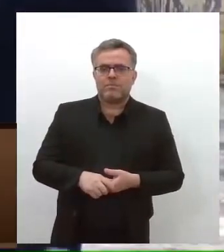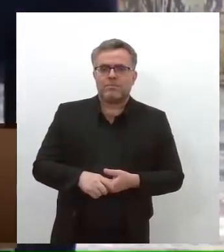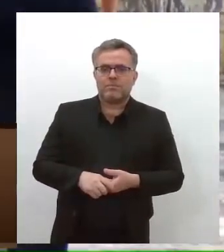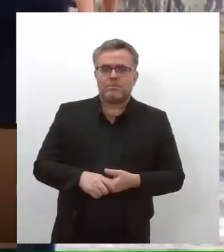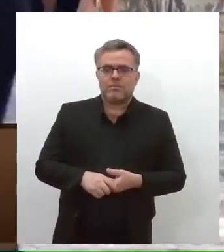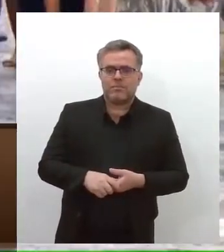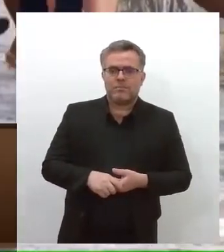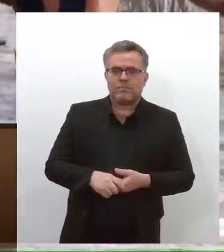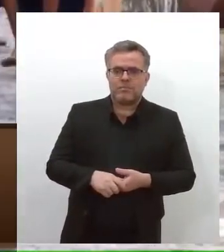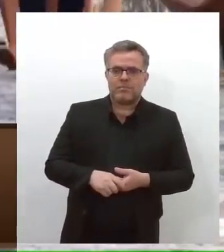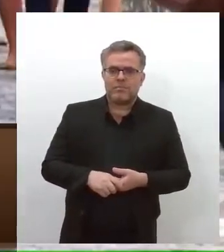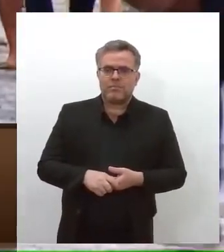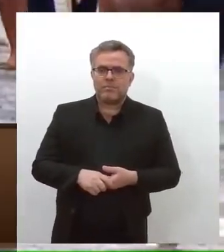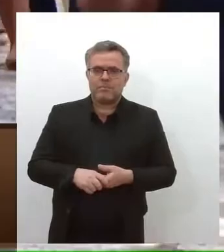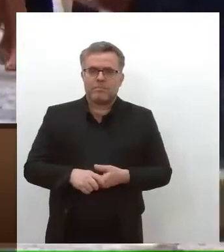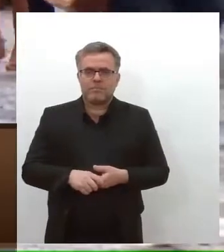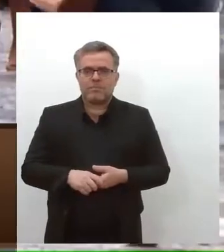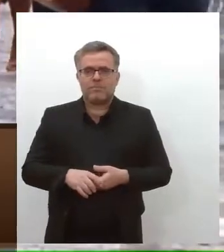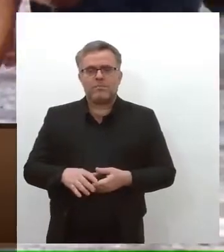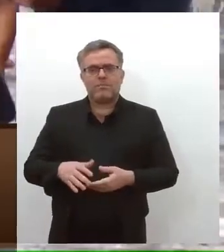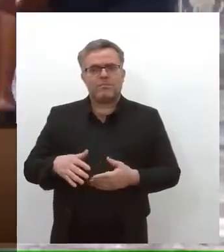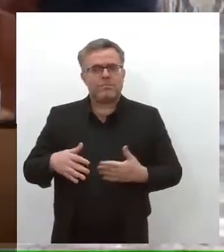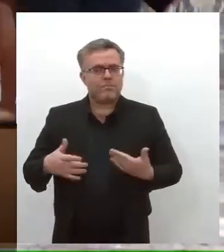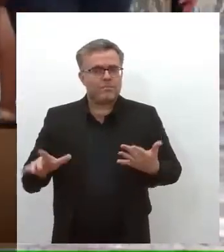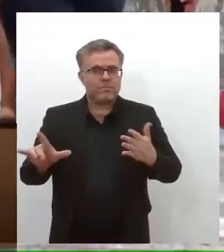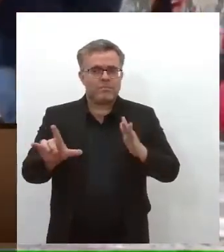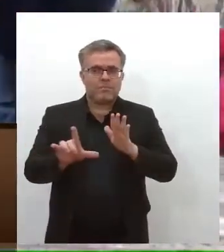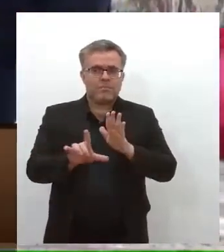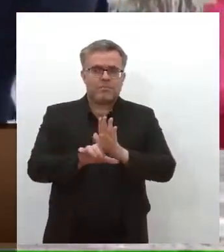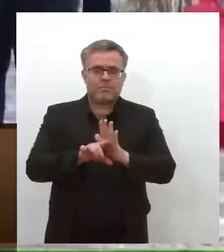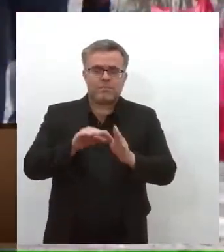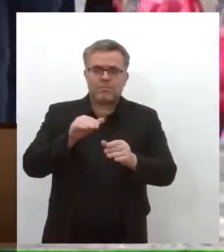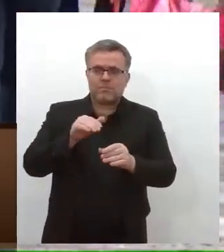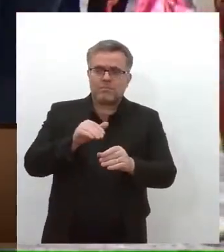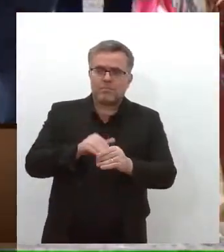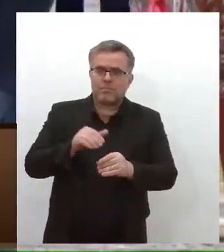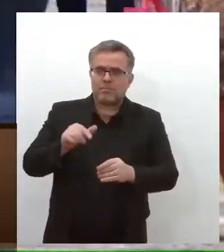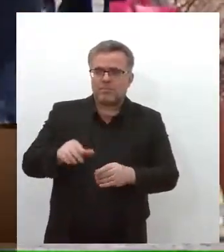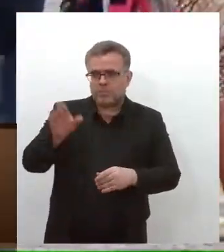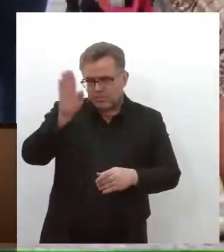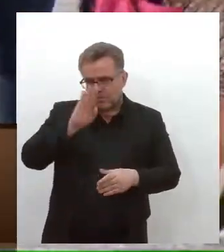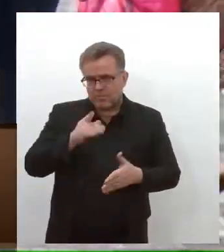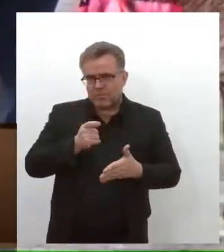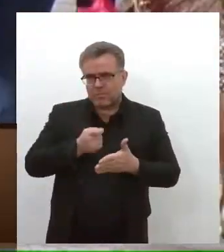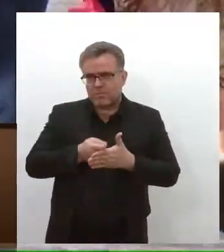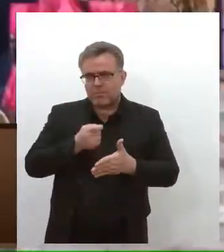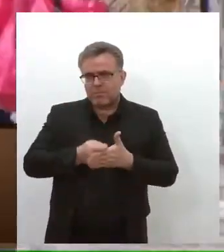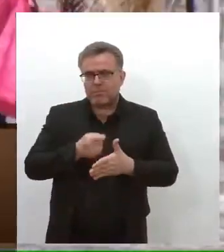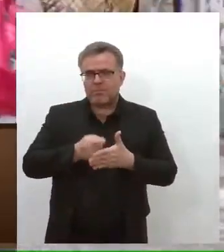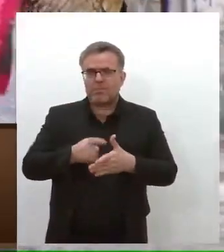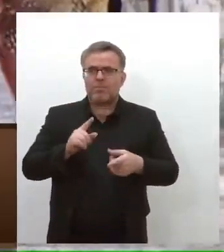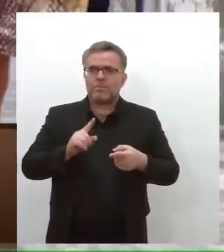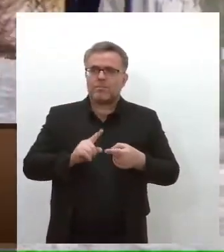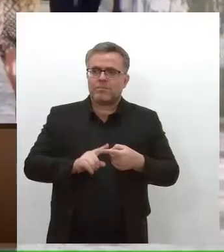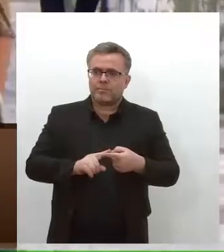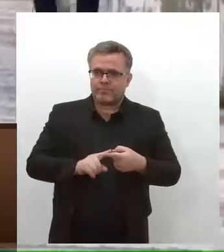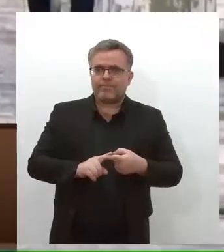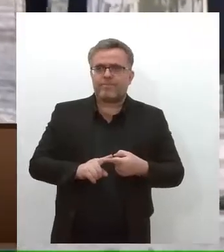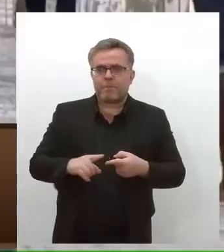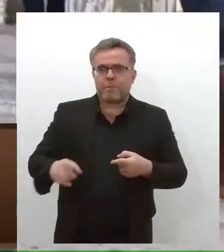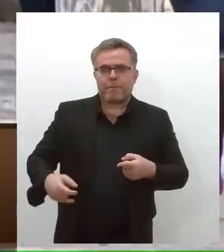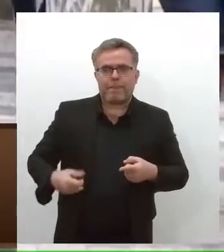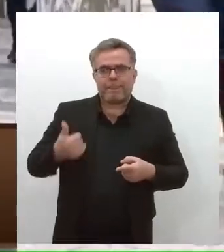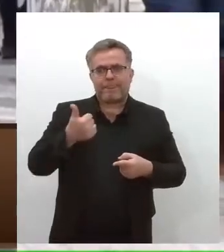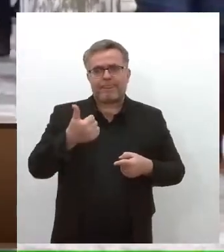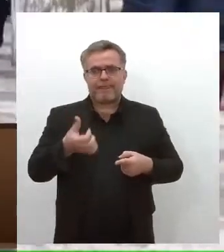De acordo com a legislação eleitoral, no Brasil não são obrigados a votar jovens com idade entre 16